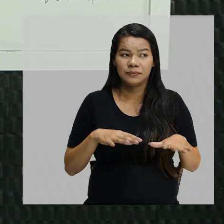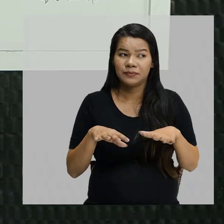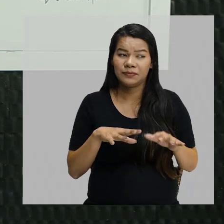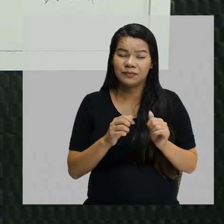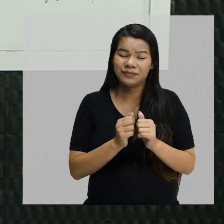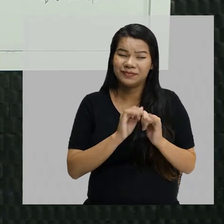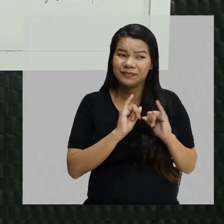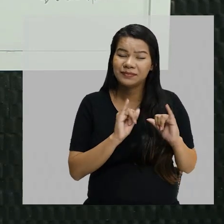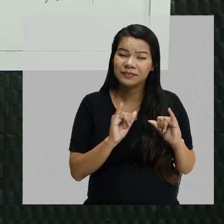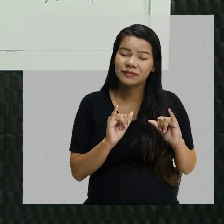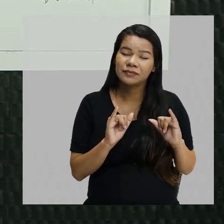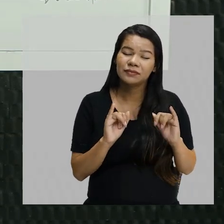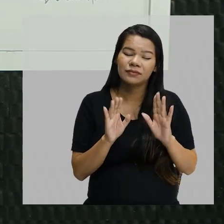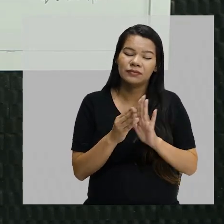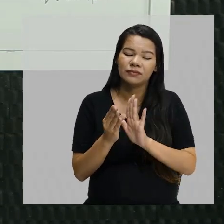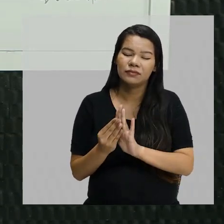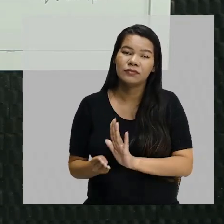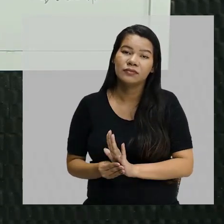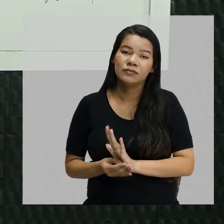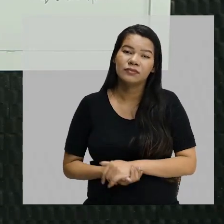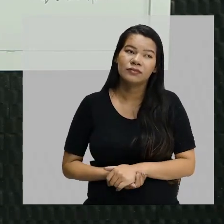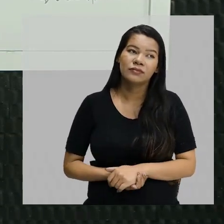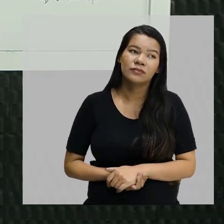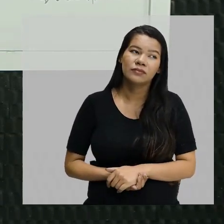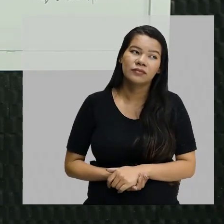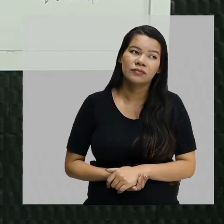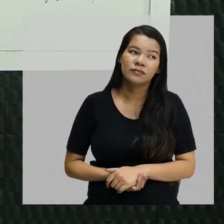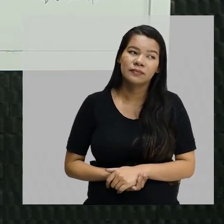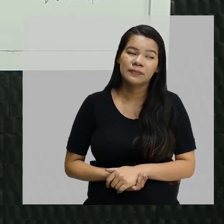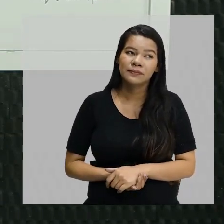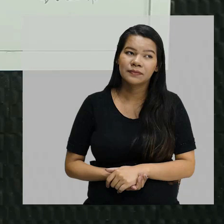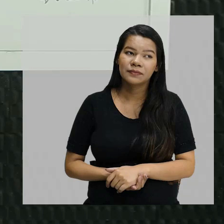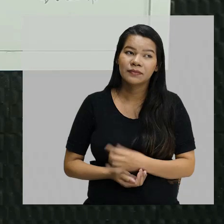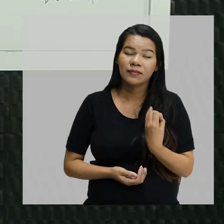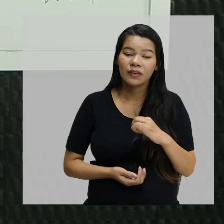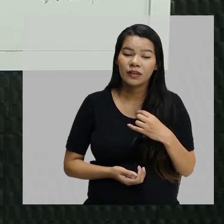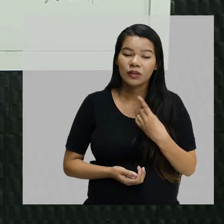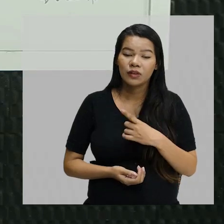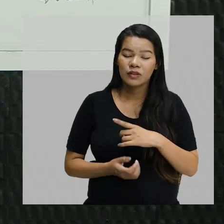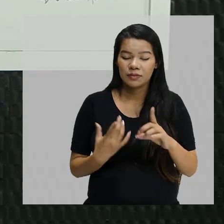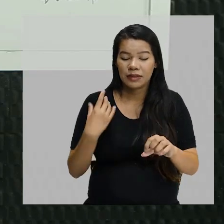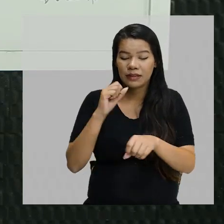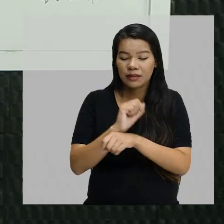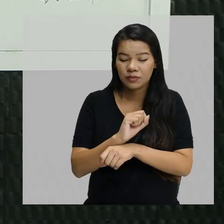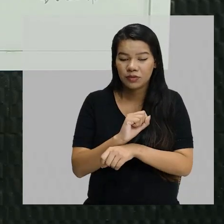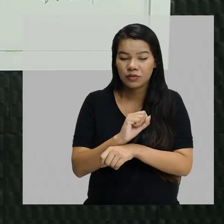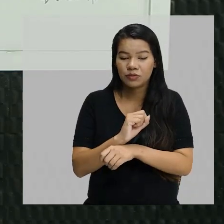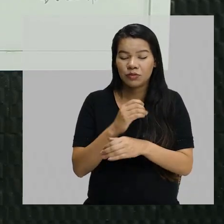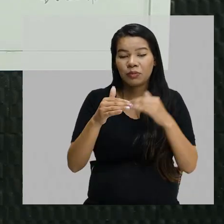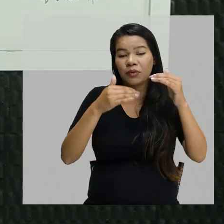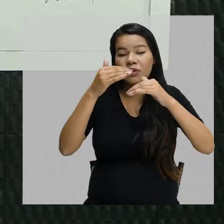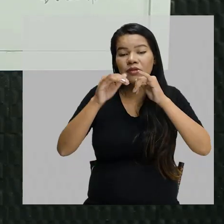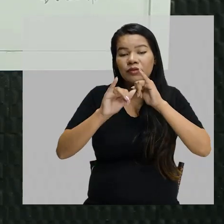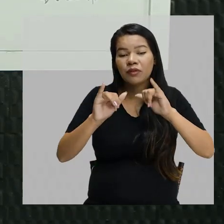esses dados esses dados eles compõem Obviamente as informações que nós vamos recolher se nós pararmos no primeiro processo de informação